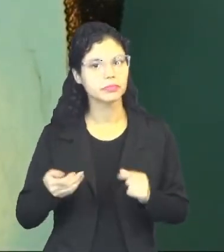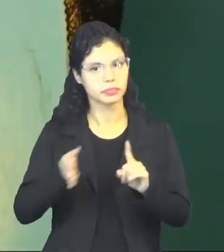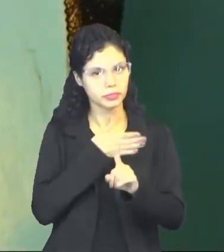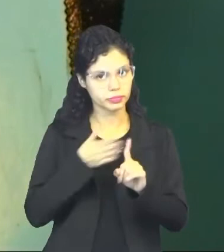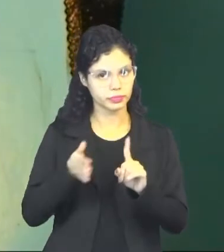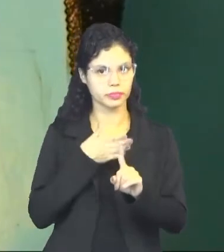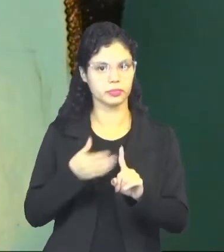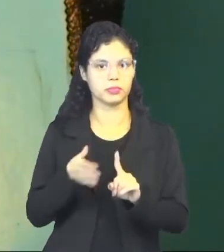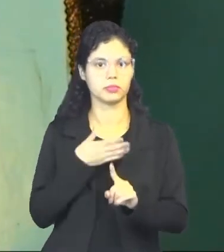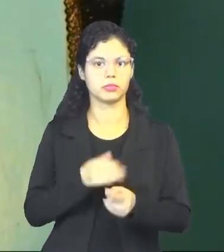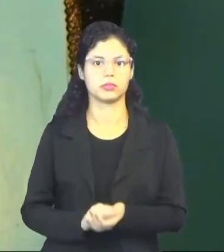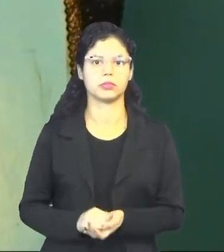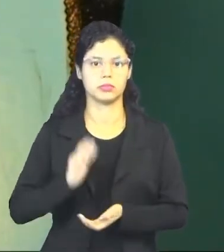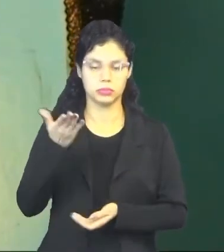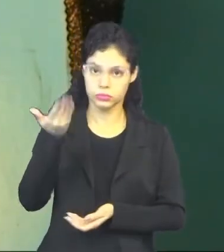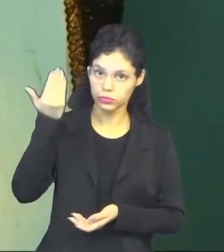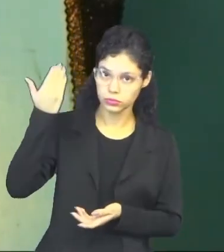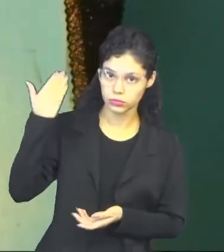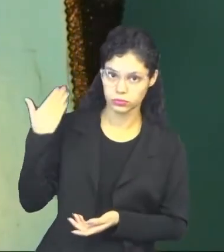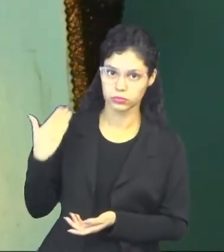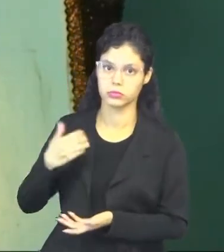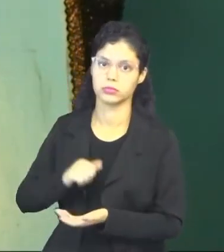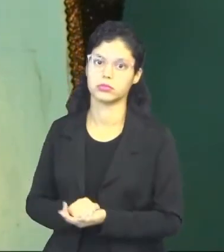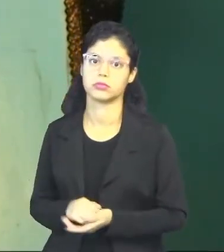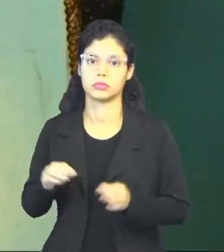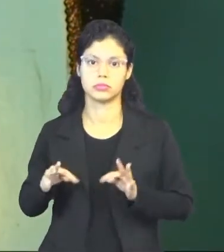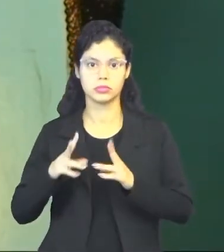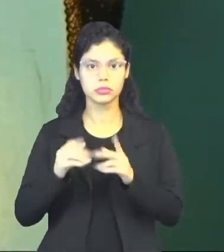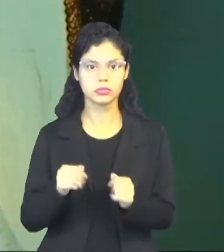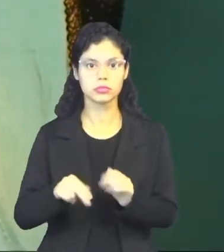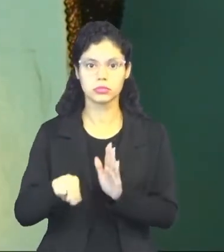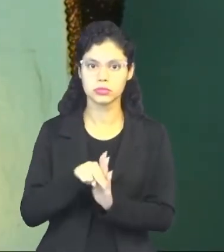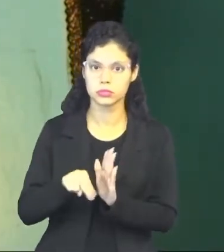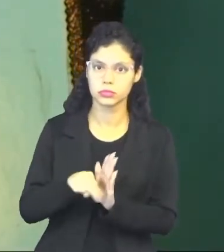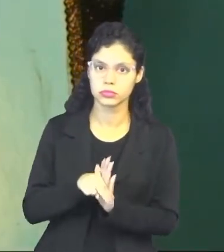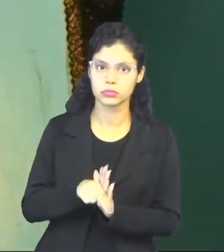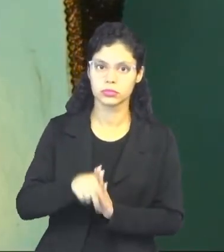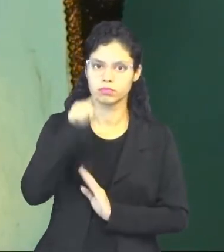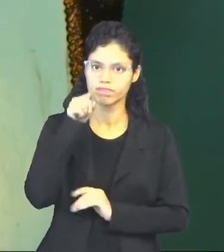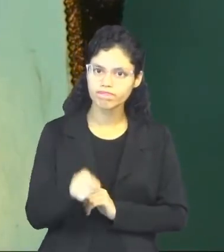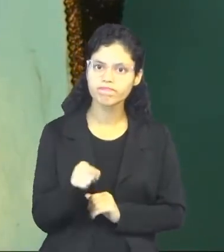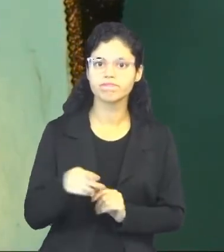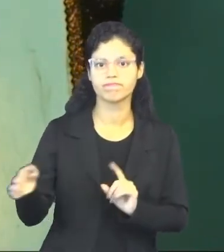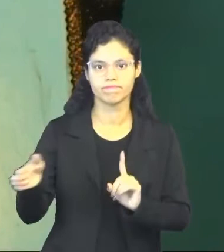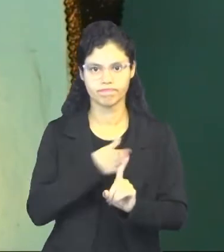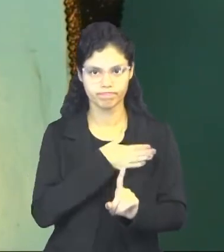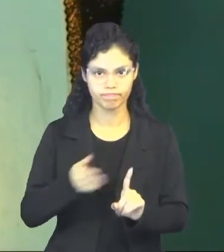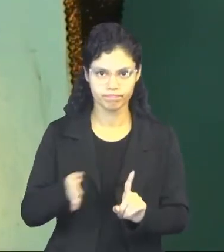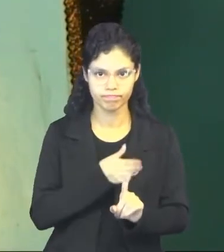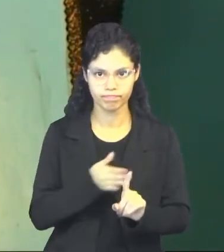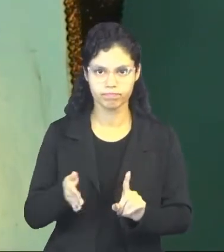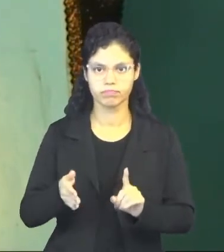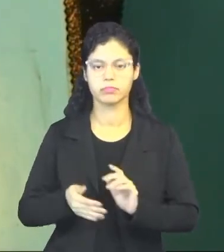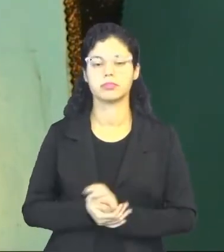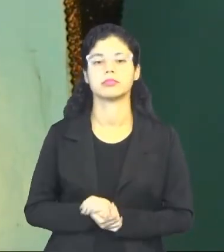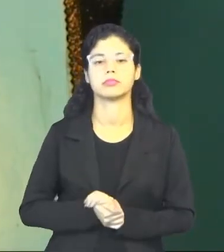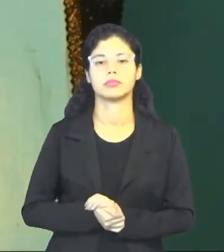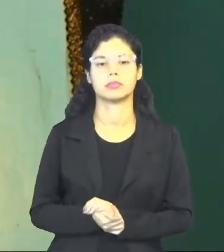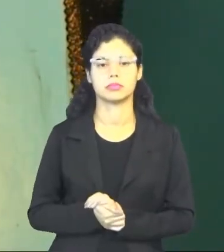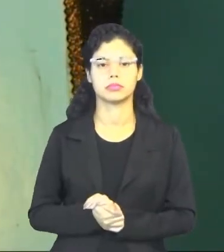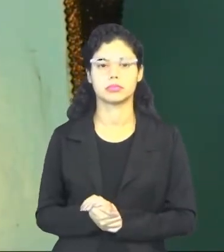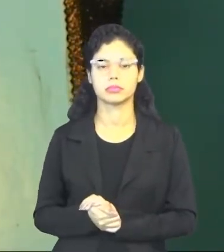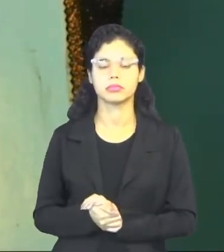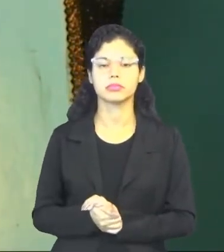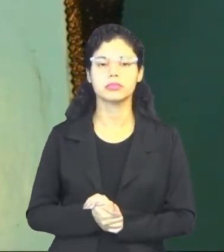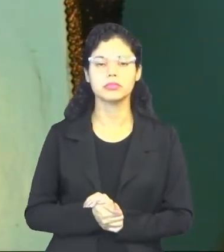surra, tá? E que na época dele, toda nota baixa era castigado com surra, né? Uma